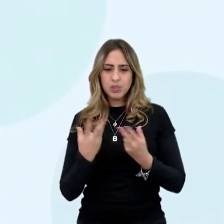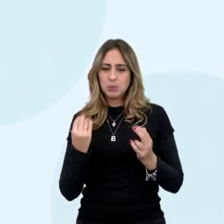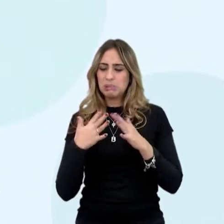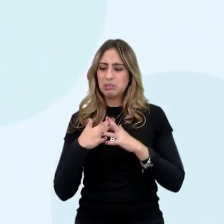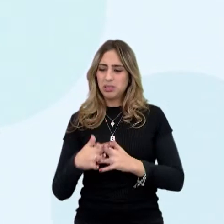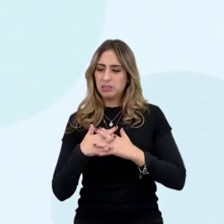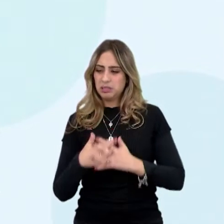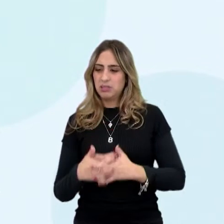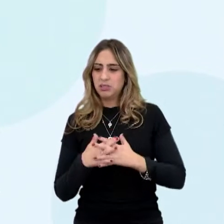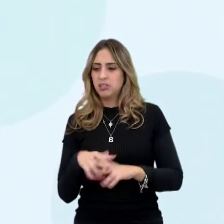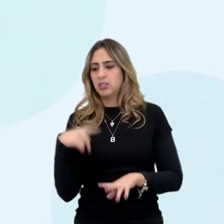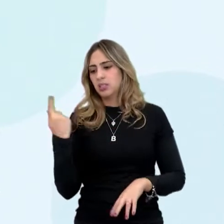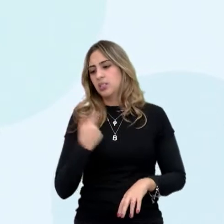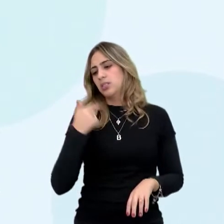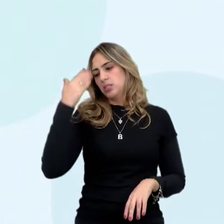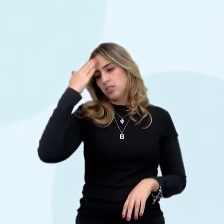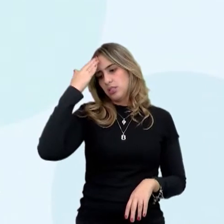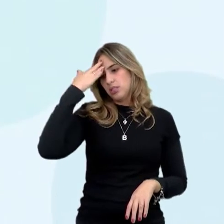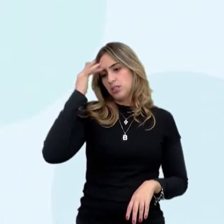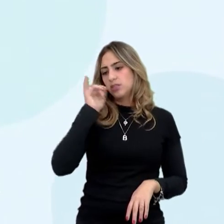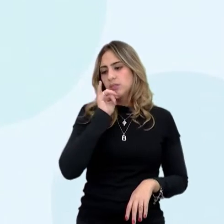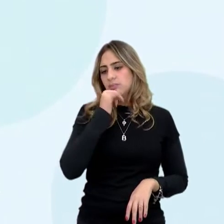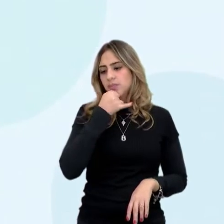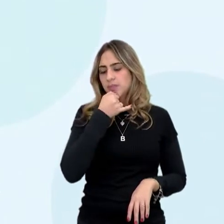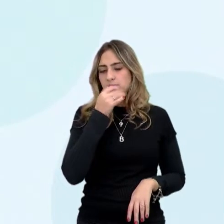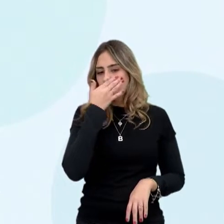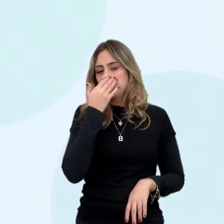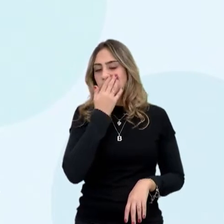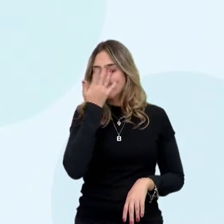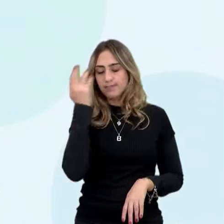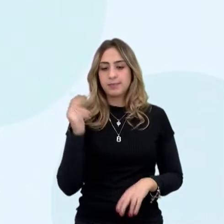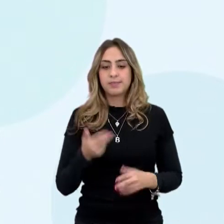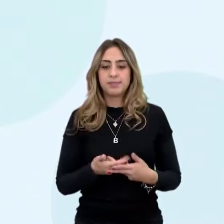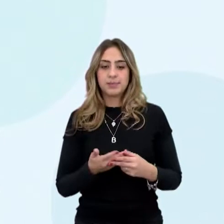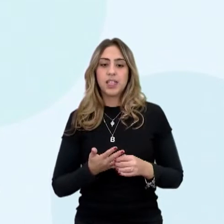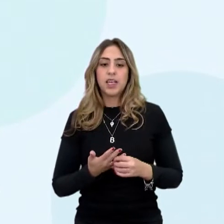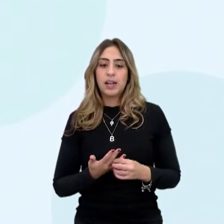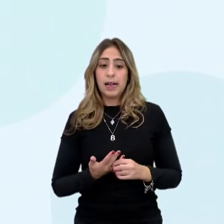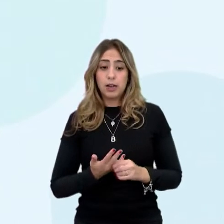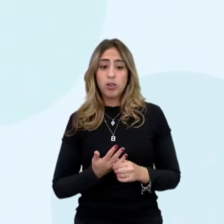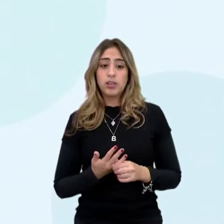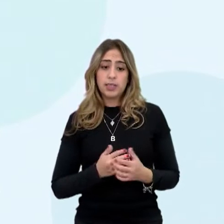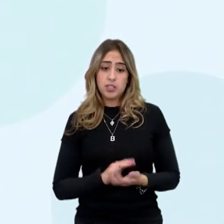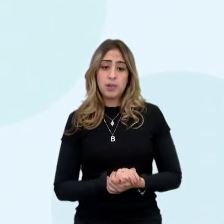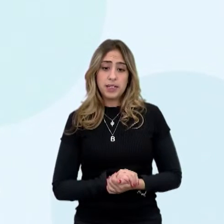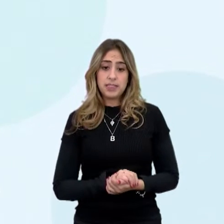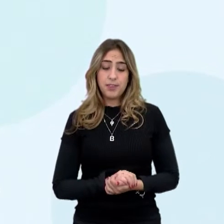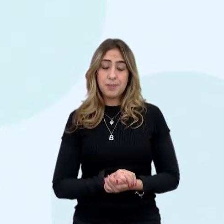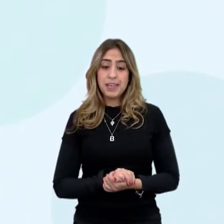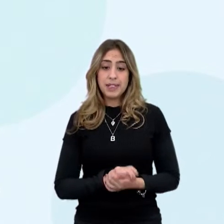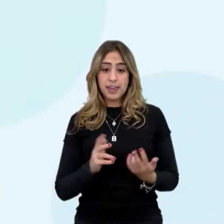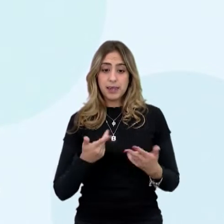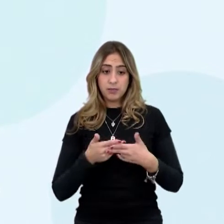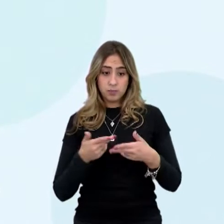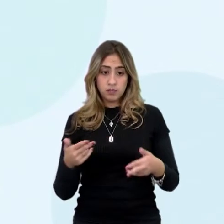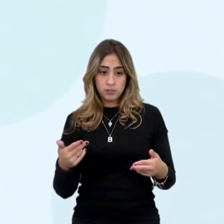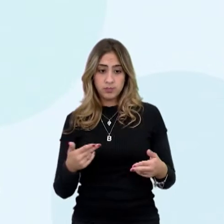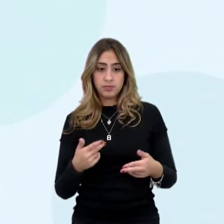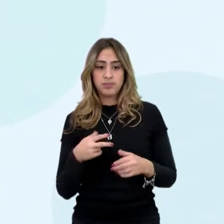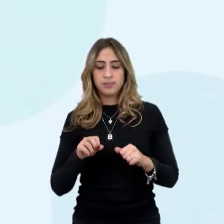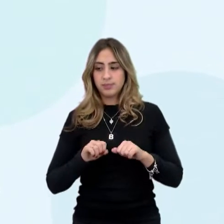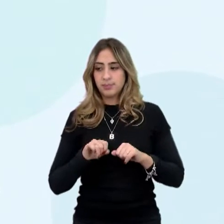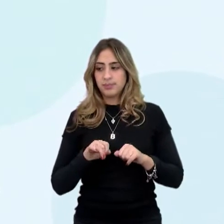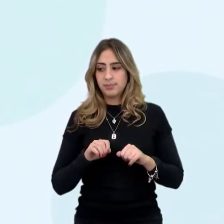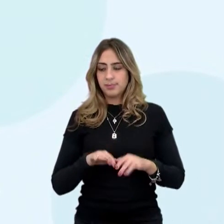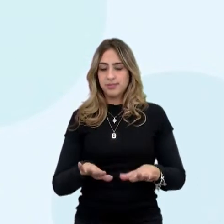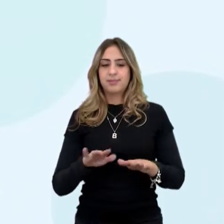a gente sabe que isso, infelizmente, aconteceu e acontece ainda, né? Então, a pandemia trouxe coisas